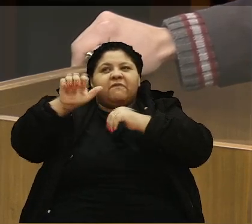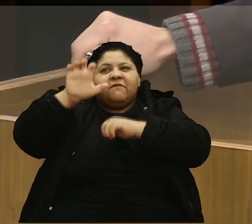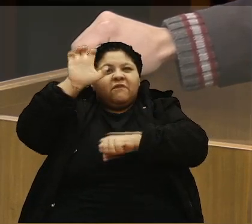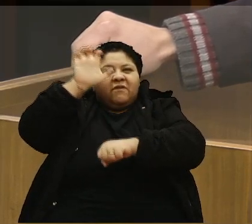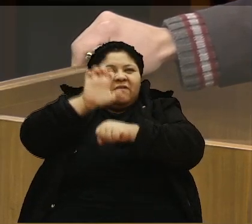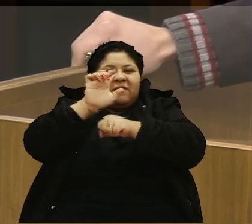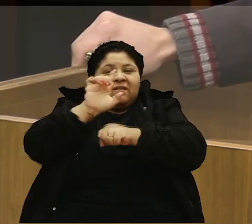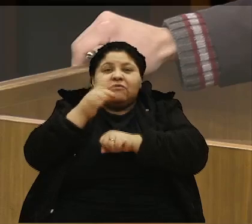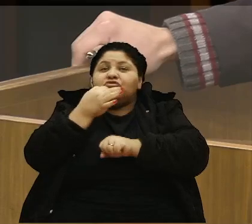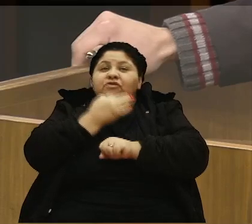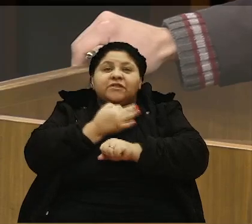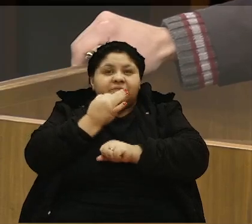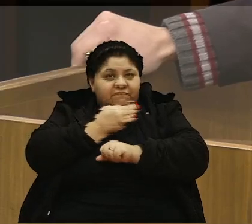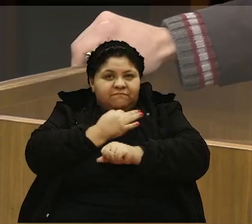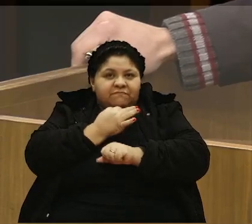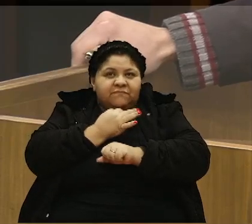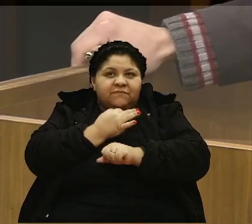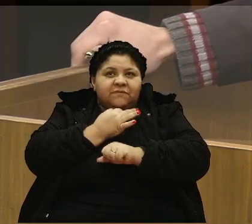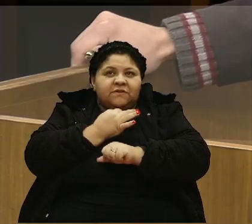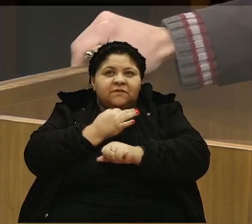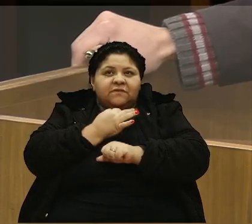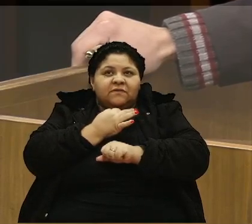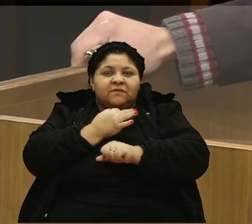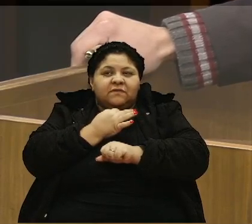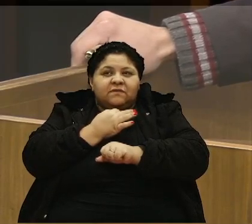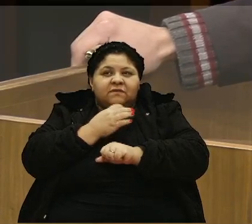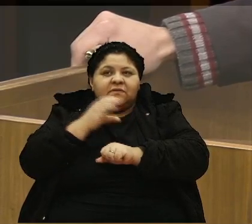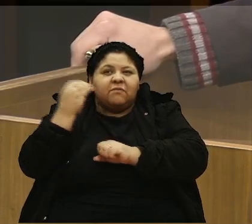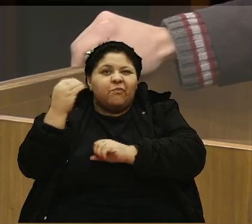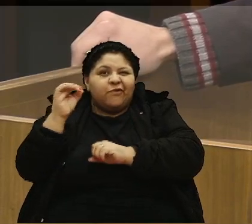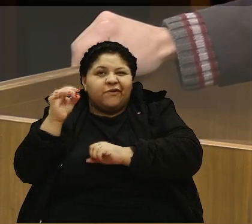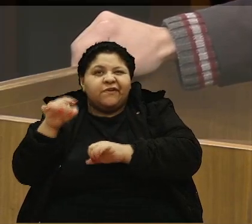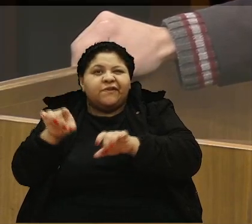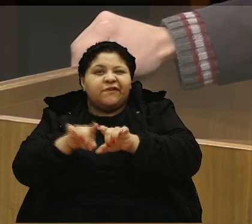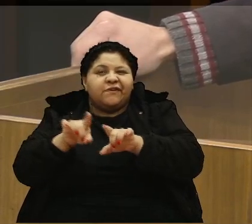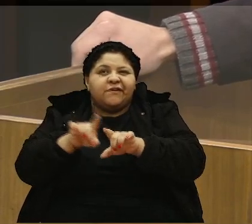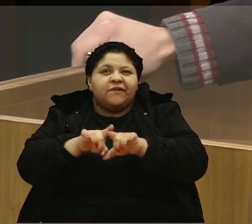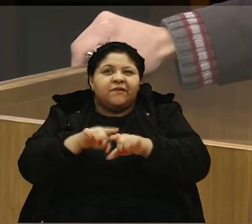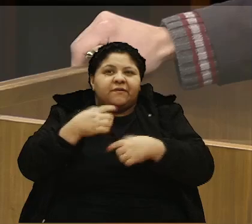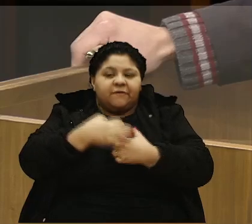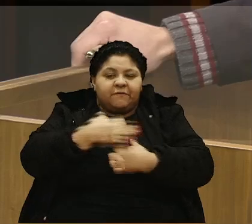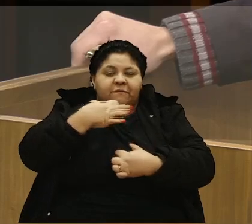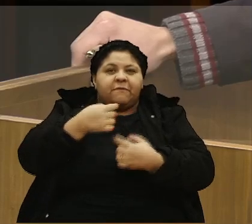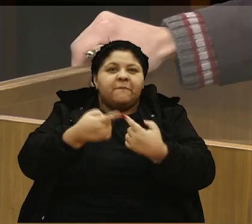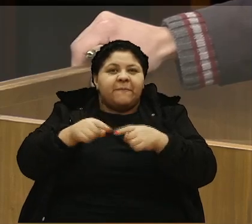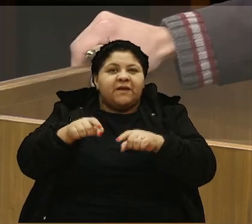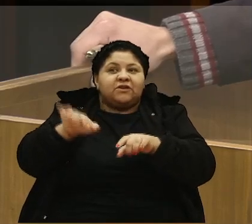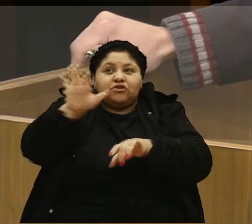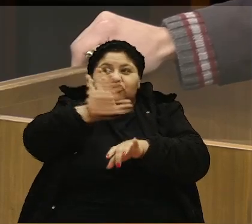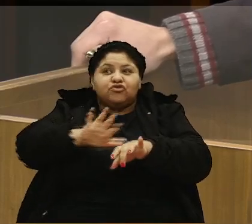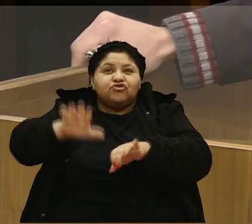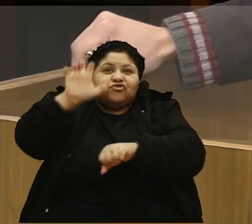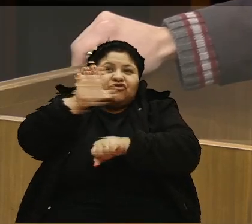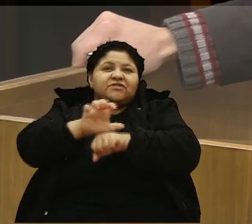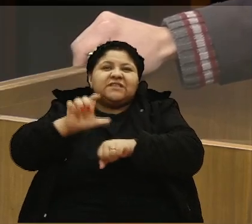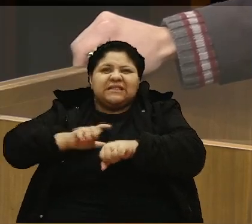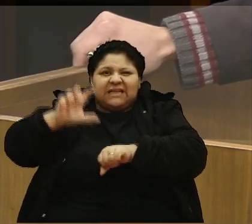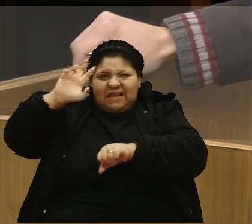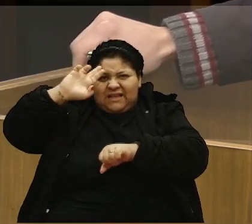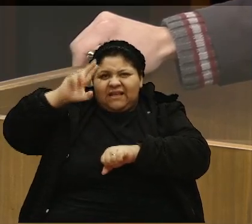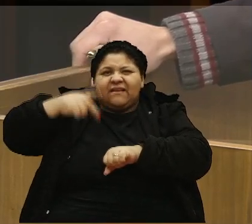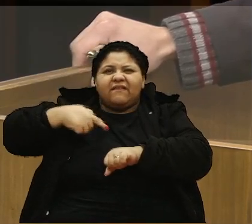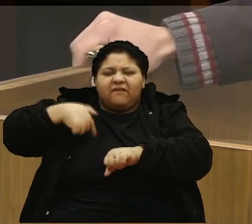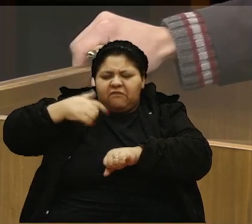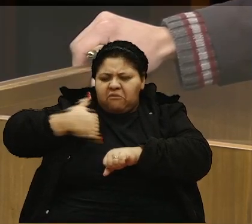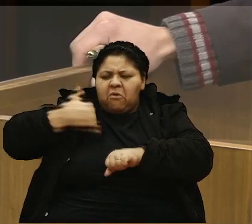não só de Caxias do Sul, não só da capital porto-alegrense, Gravataí, mas em nível de estado. E a gente tem que reconhecer, e eu